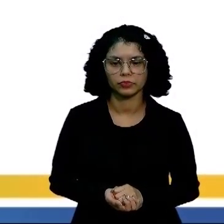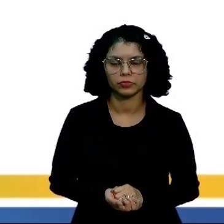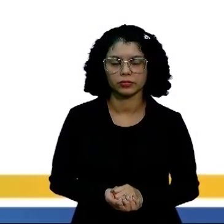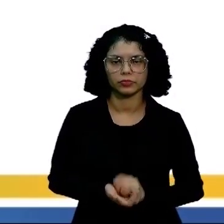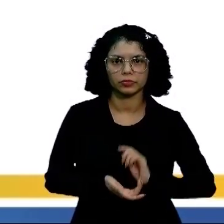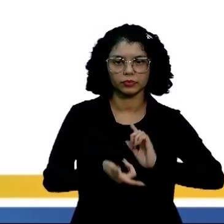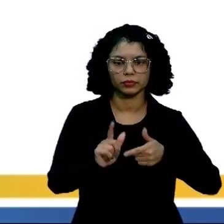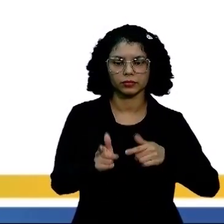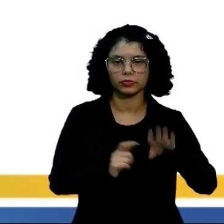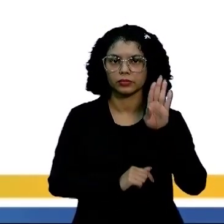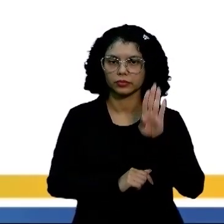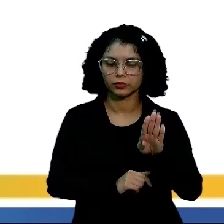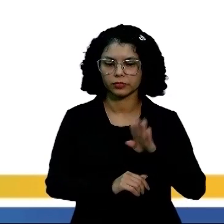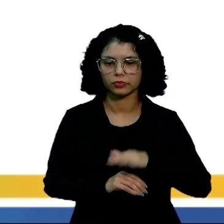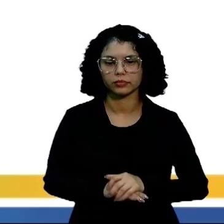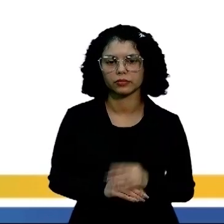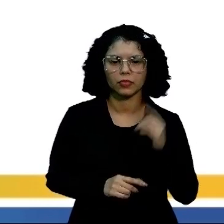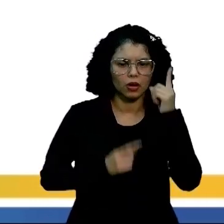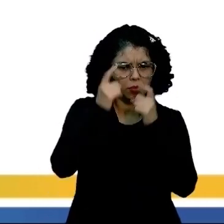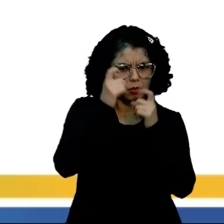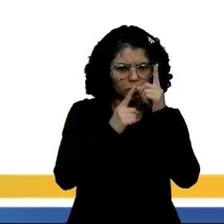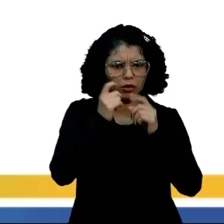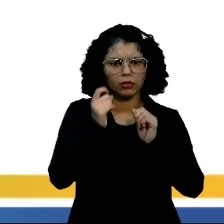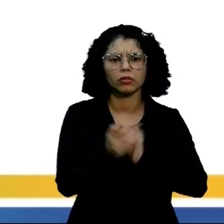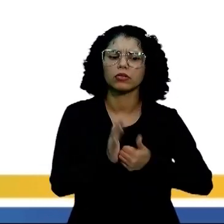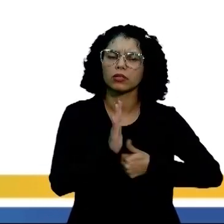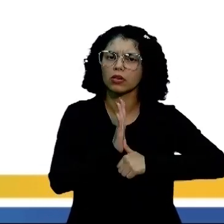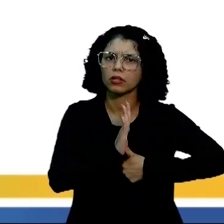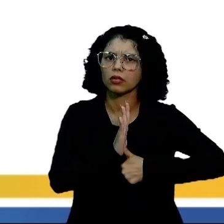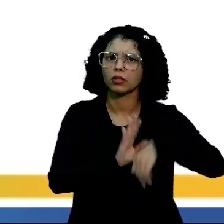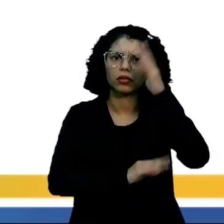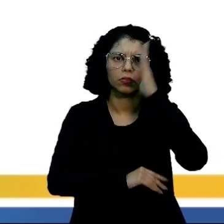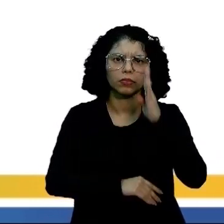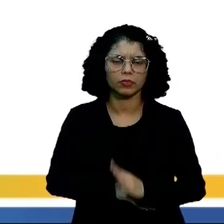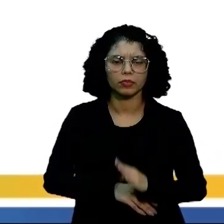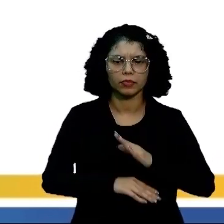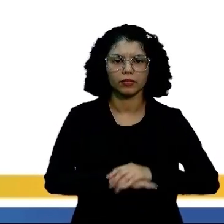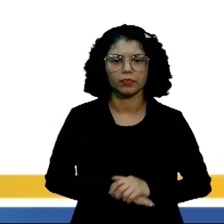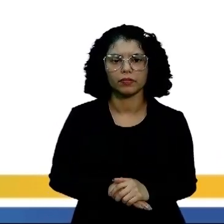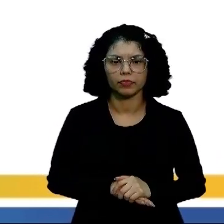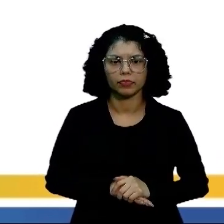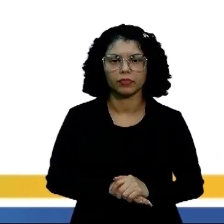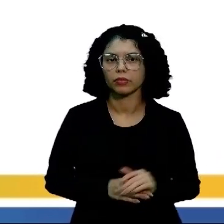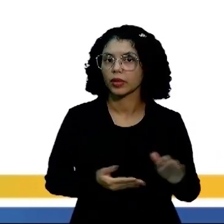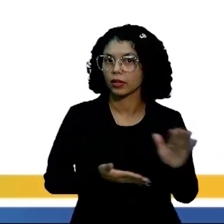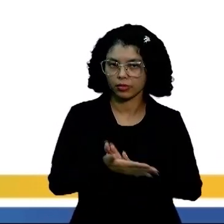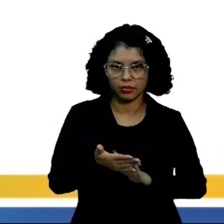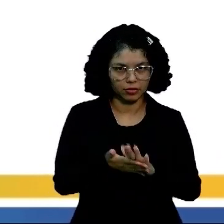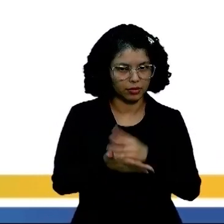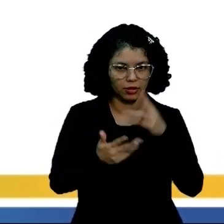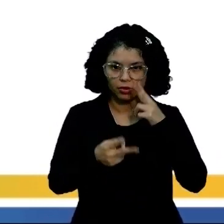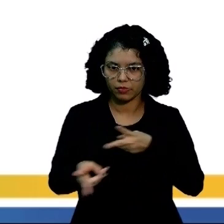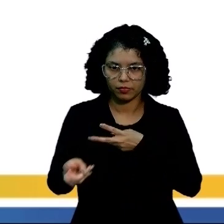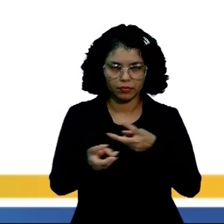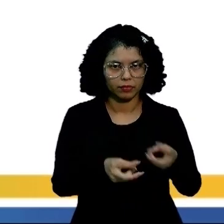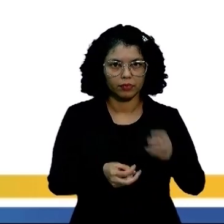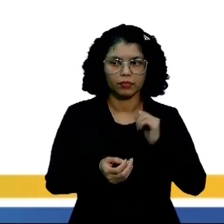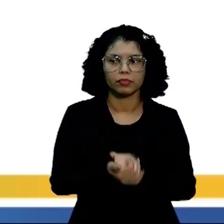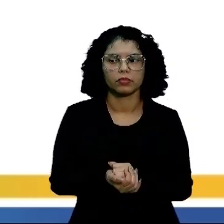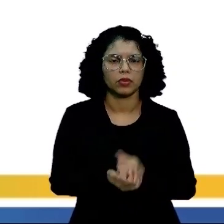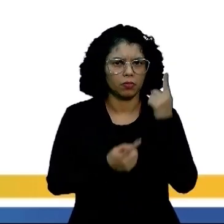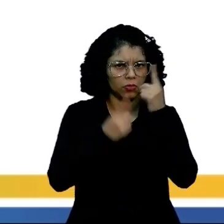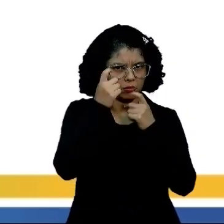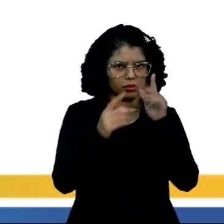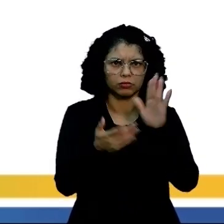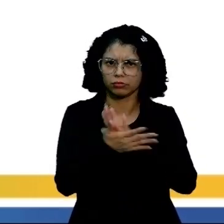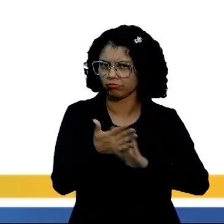Vamos lá. Letra B. Preocupação com a identidade brasileira. Em nenhum momento a gente observa uma